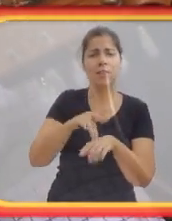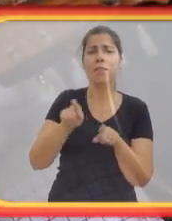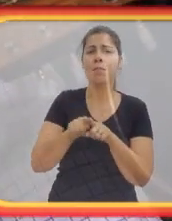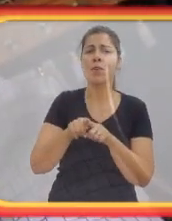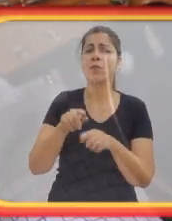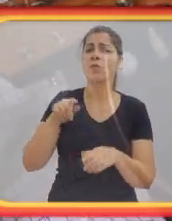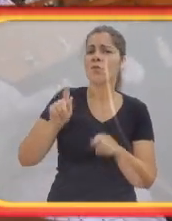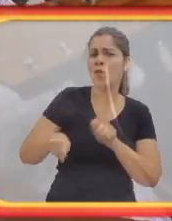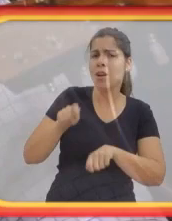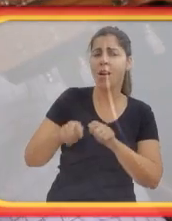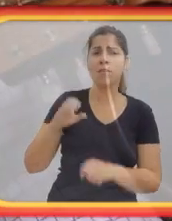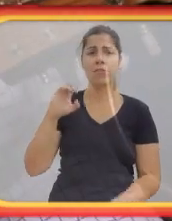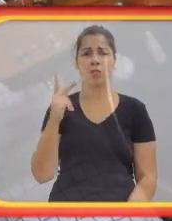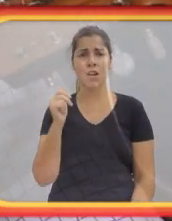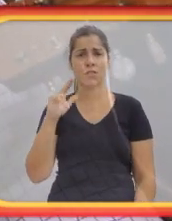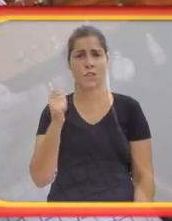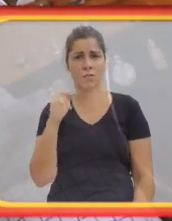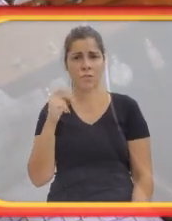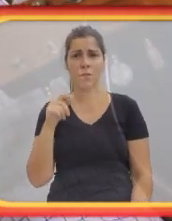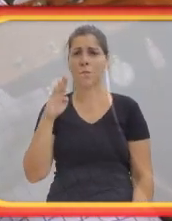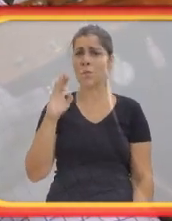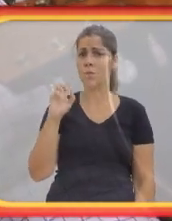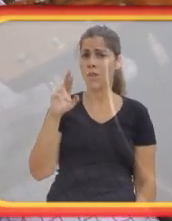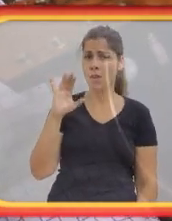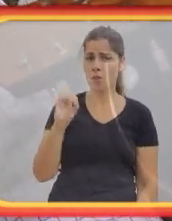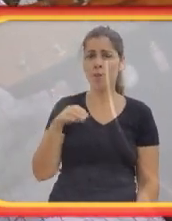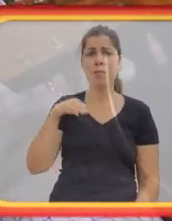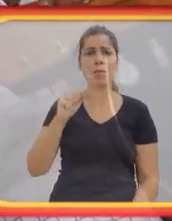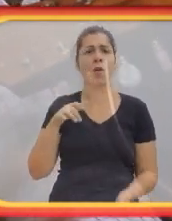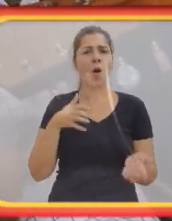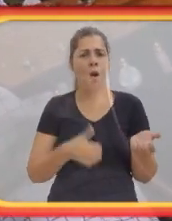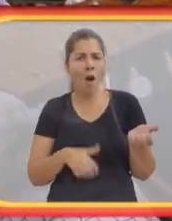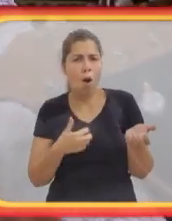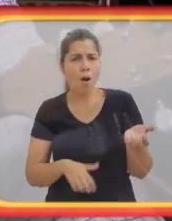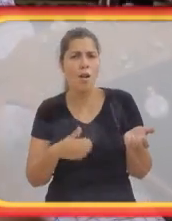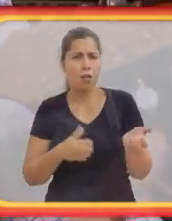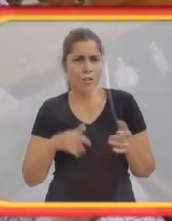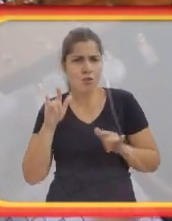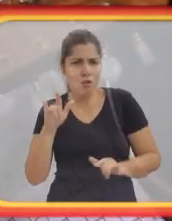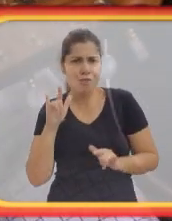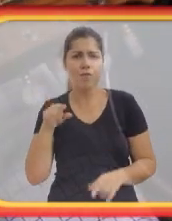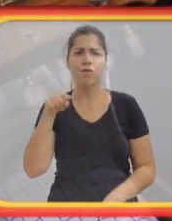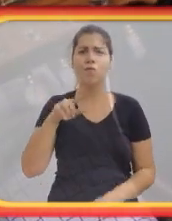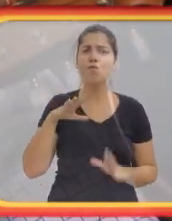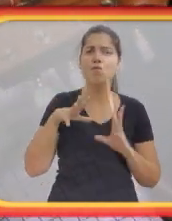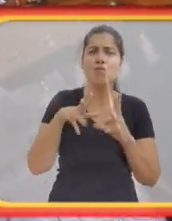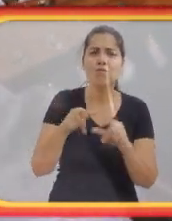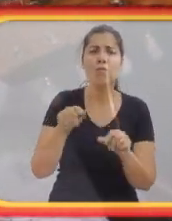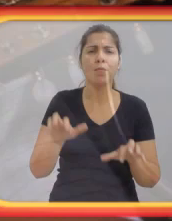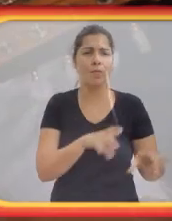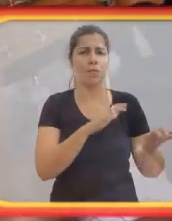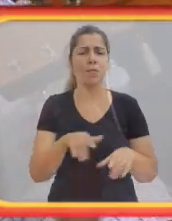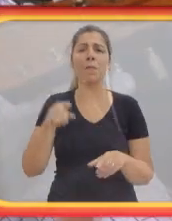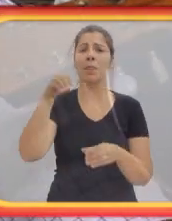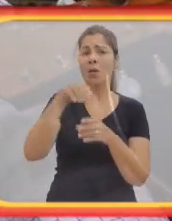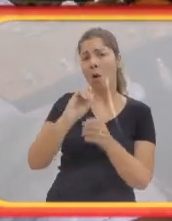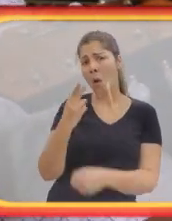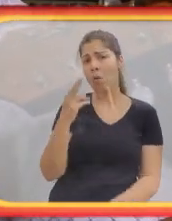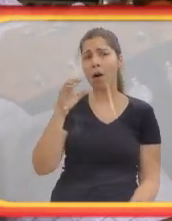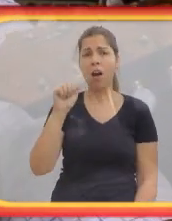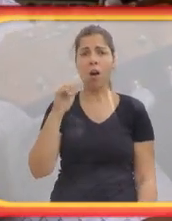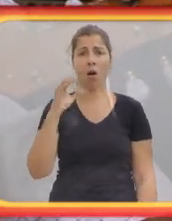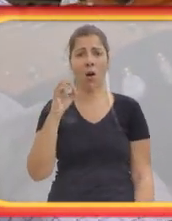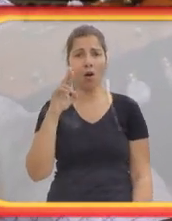contemporâneas, tenho música moderna. Eu tenho uma abertura grande, tive conjunto de baile, fazia muito baile,